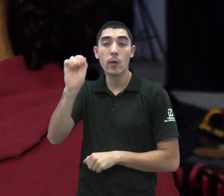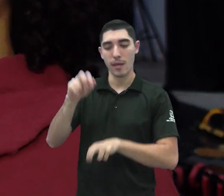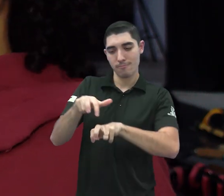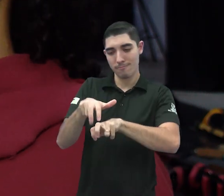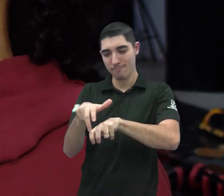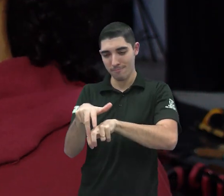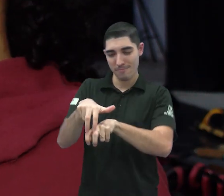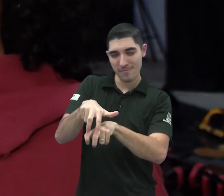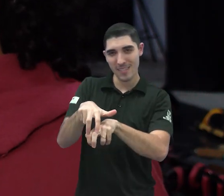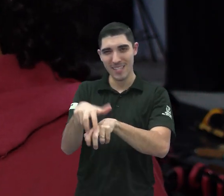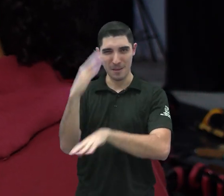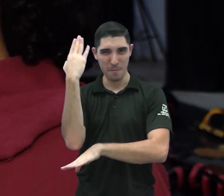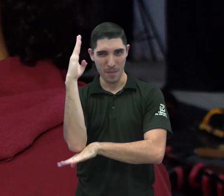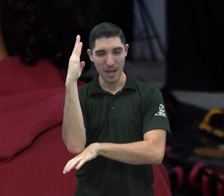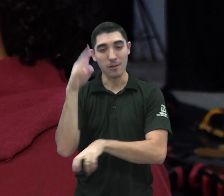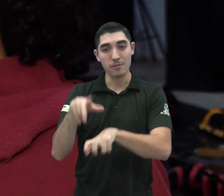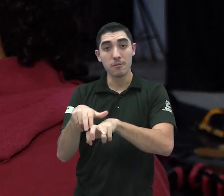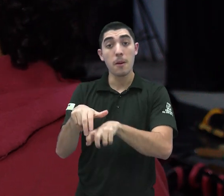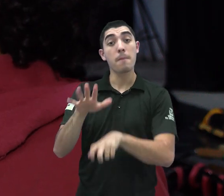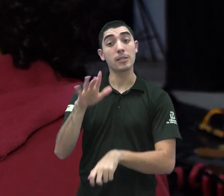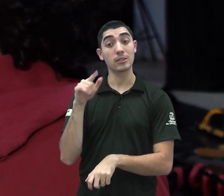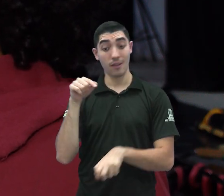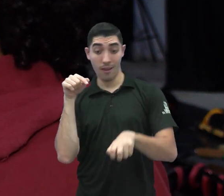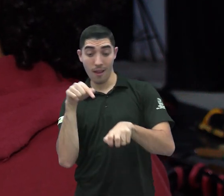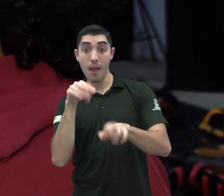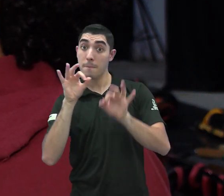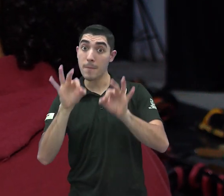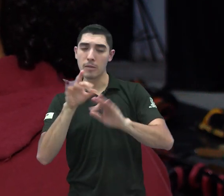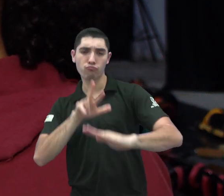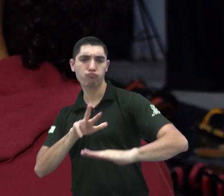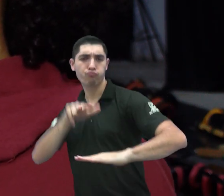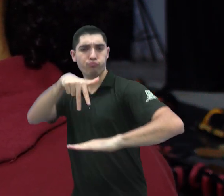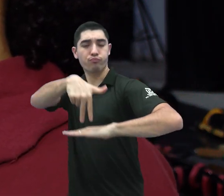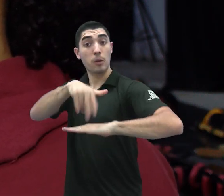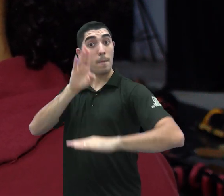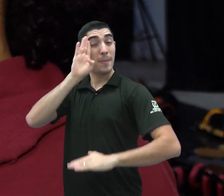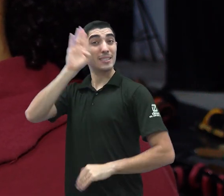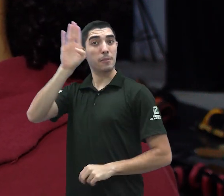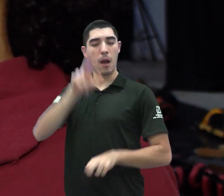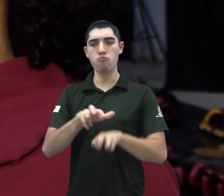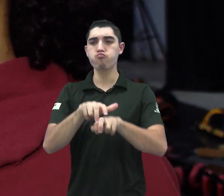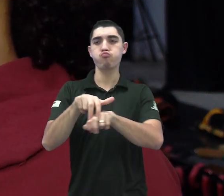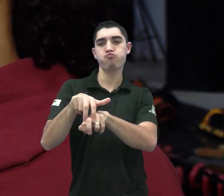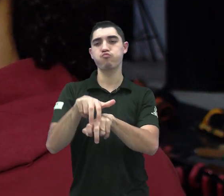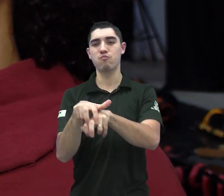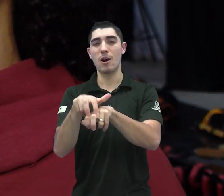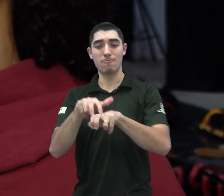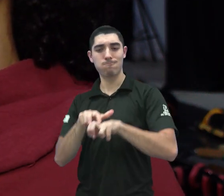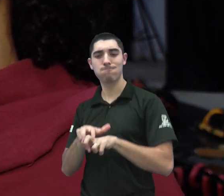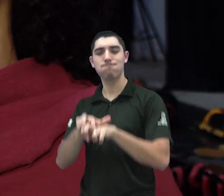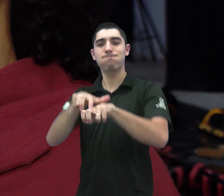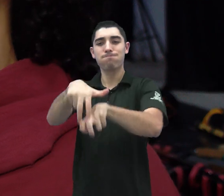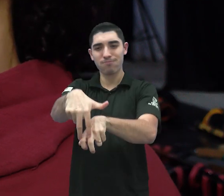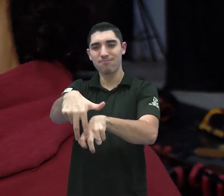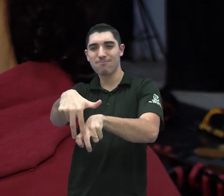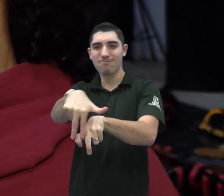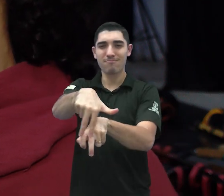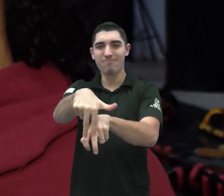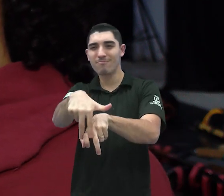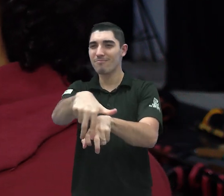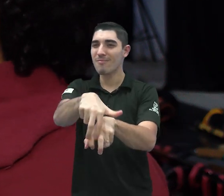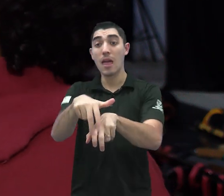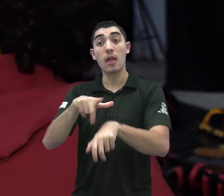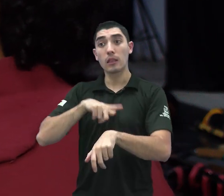pau e os pernaltas como protagonistas, né? Então a gente quer muito mostrar a perna de pau como esse brinquedo que